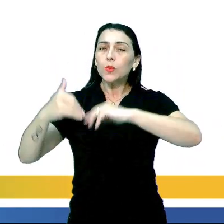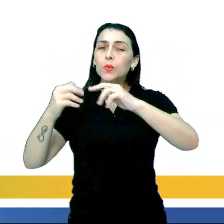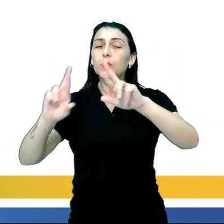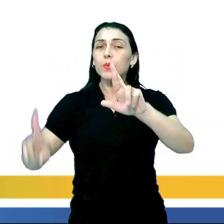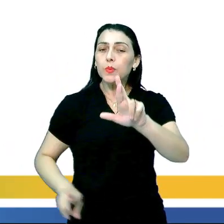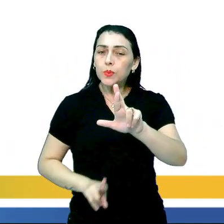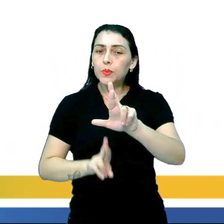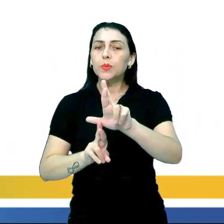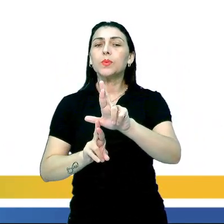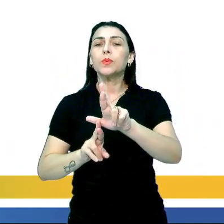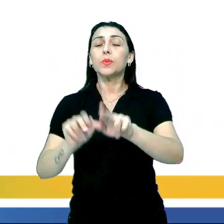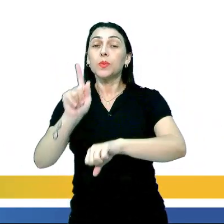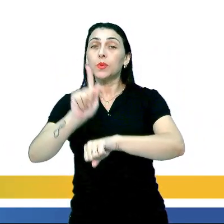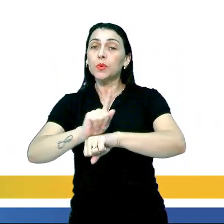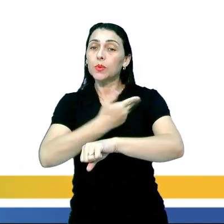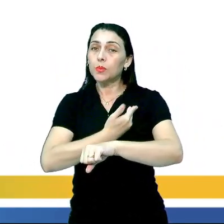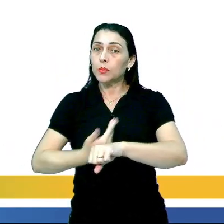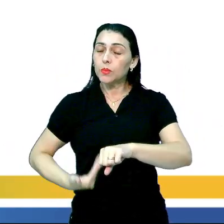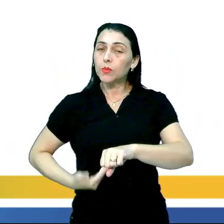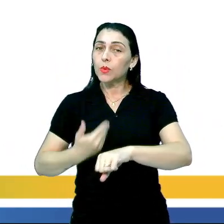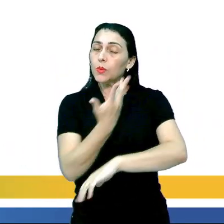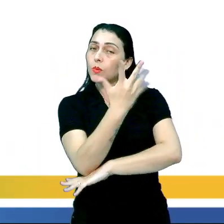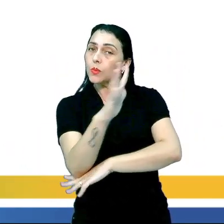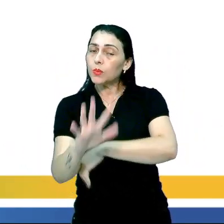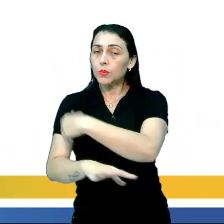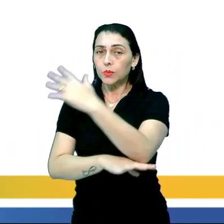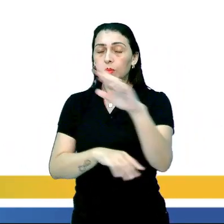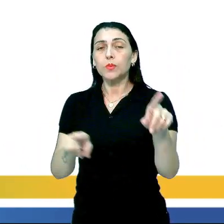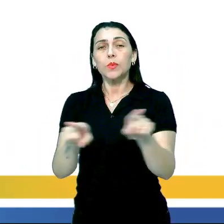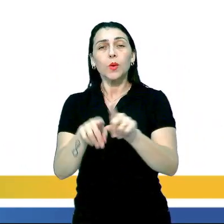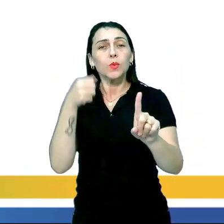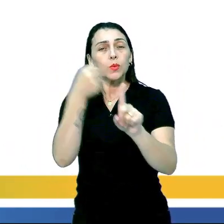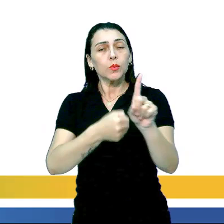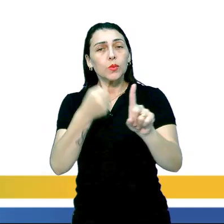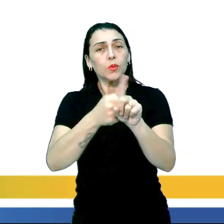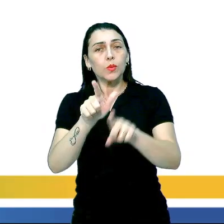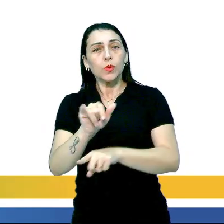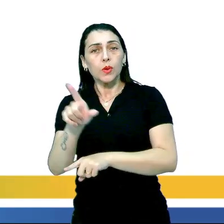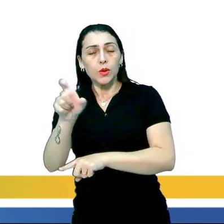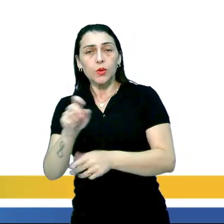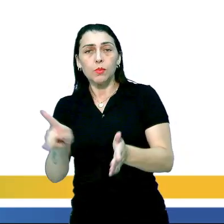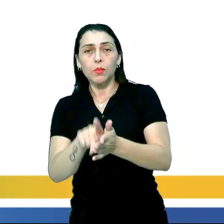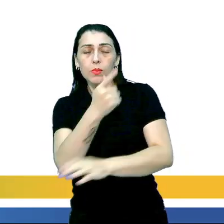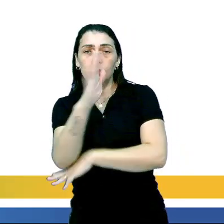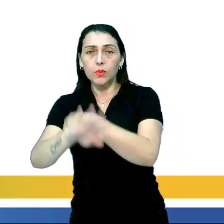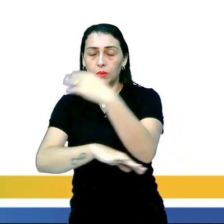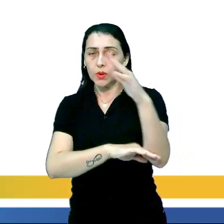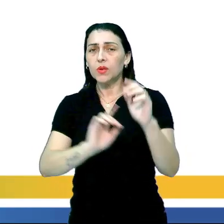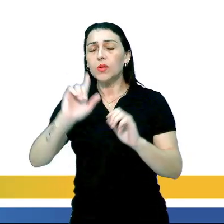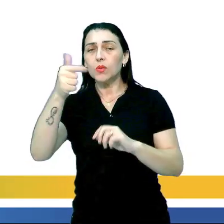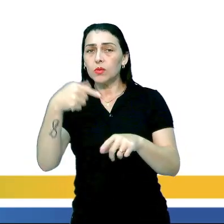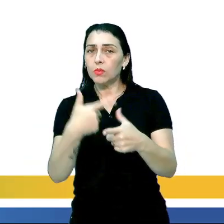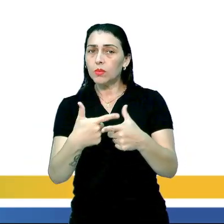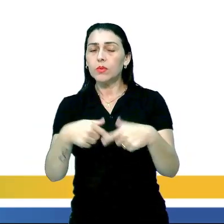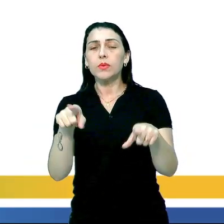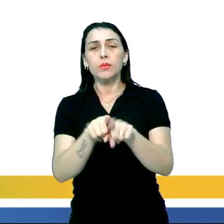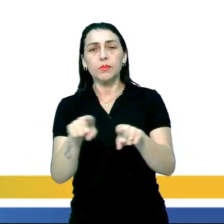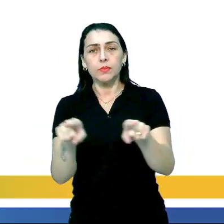desenvolvimento sustentável, a gestão pública do meio ambiente, os impactos do lixo na natureza, entre outros.